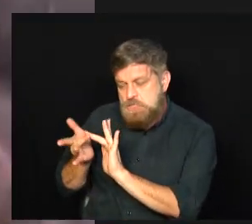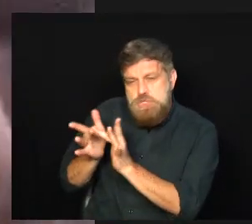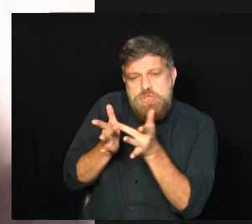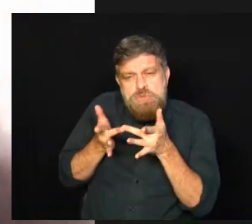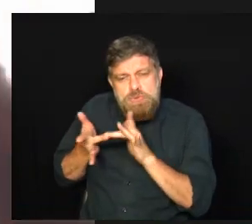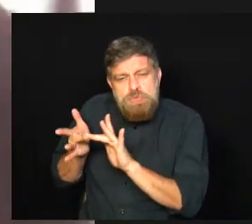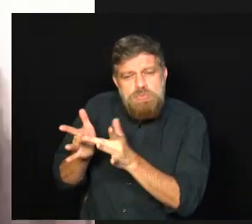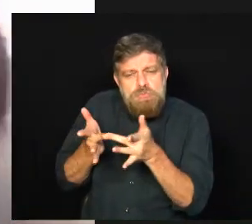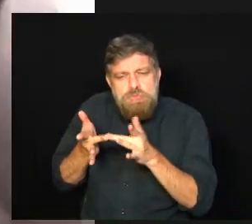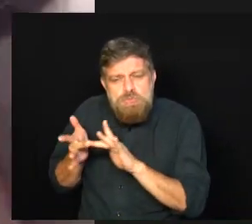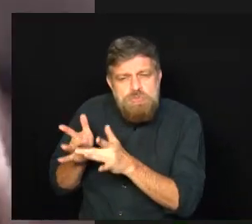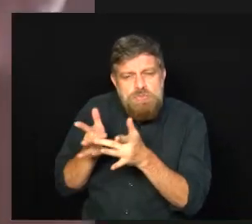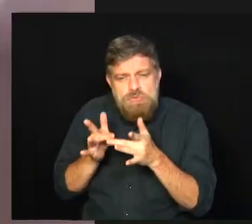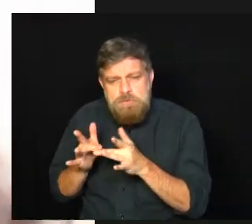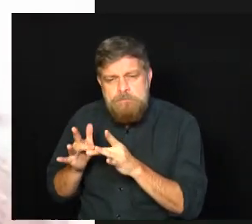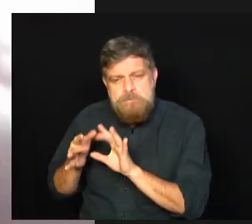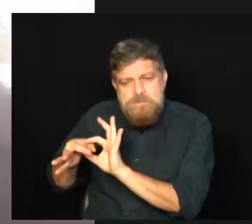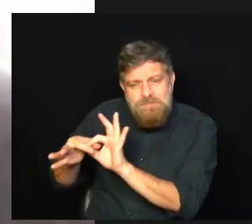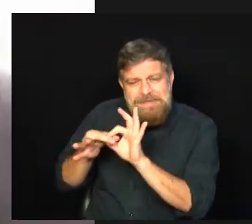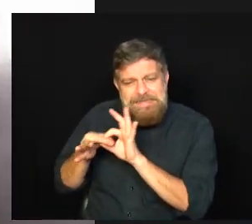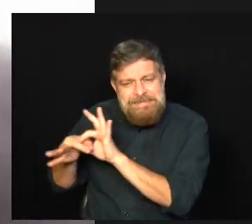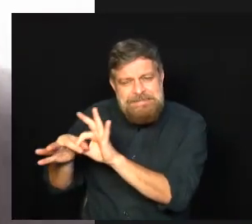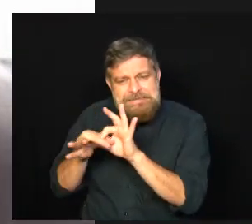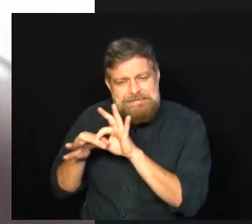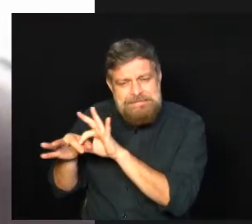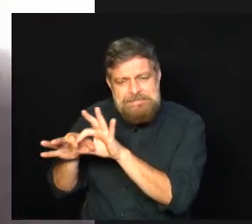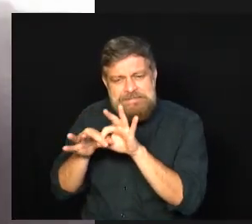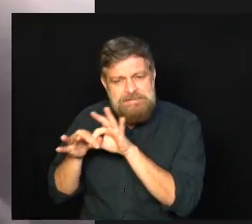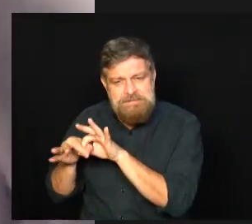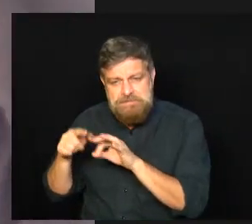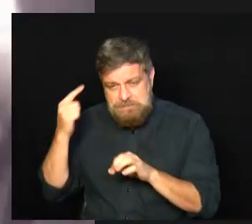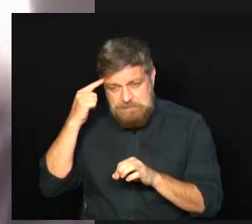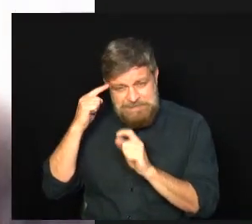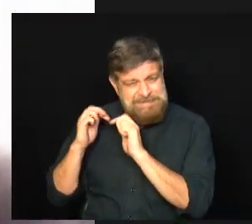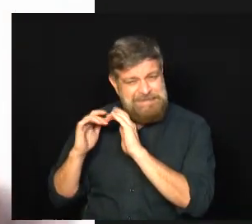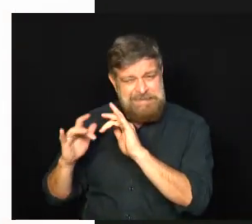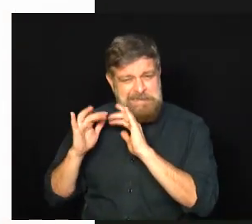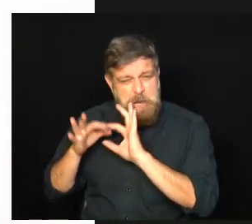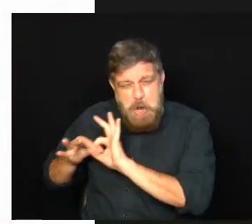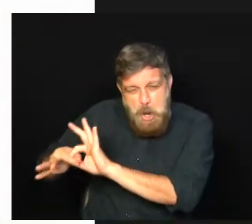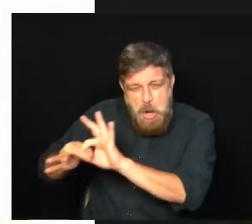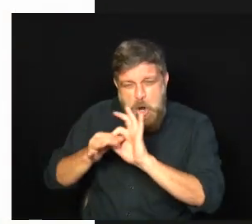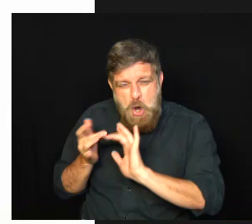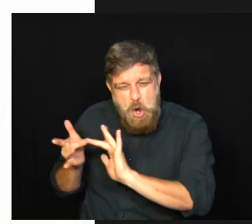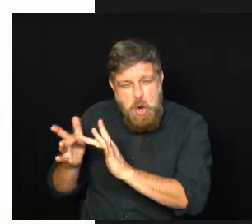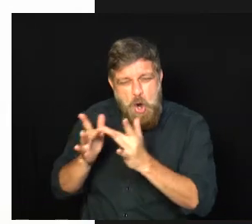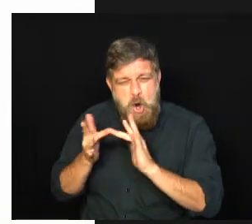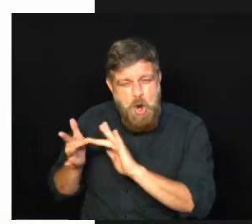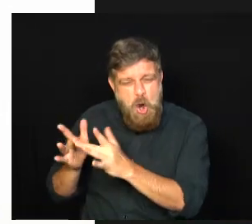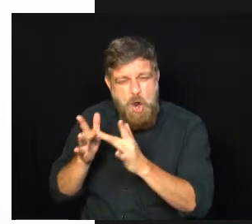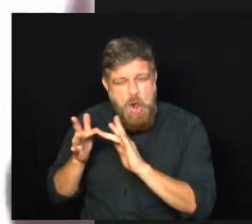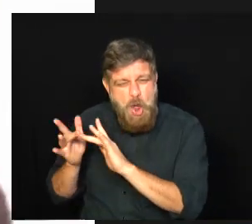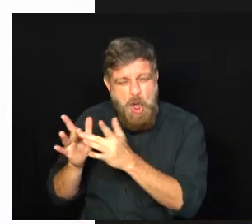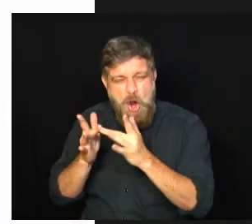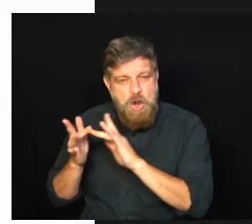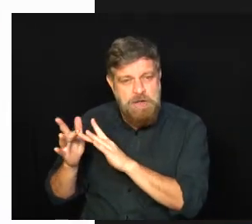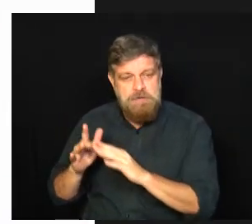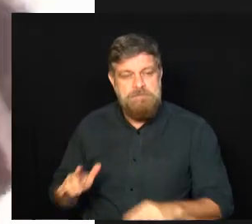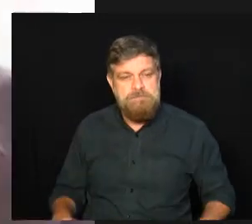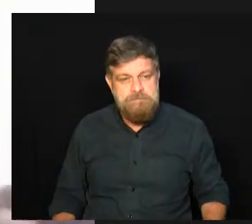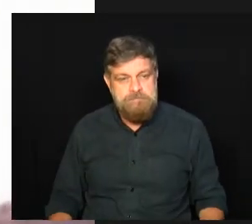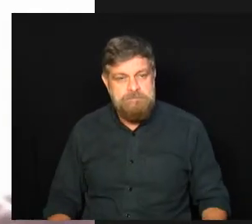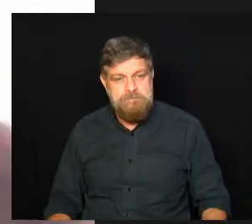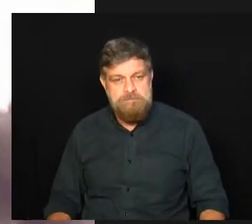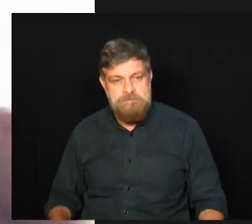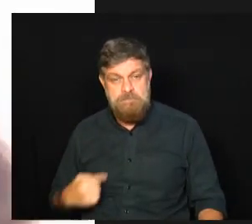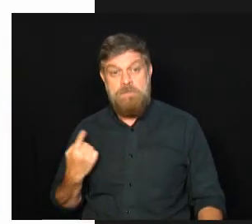conexões. Conexões. Ele faz milhões de conexões, né? Mas só